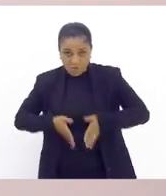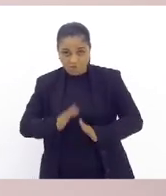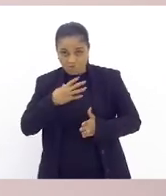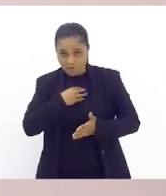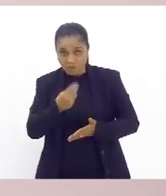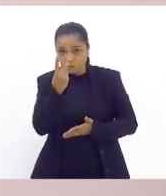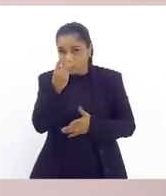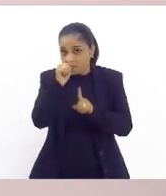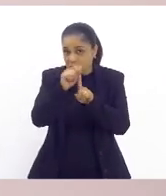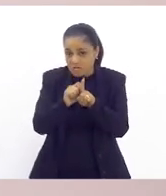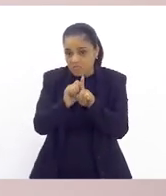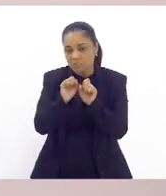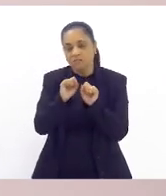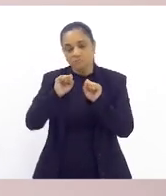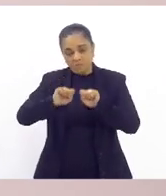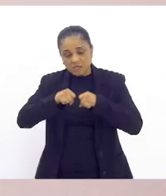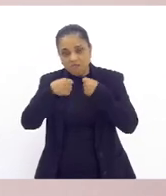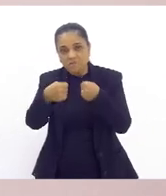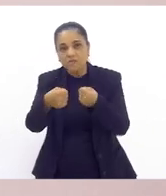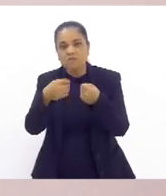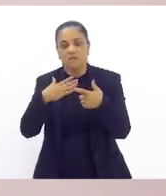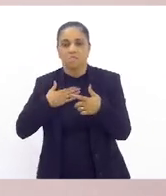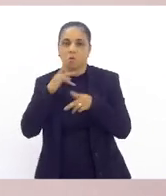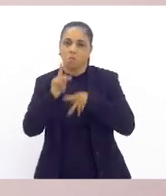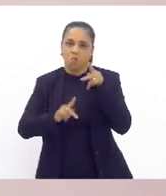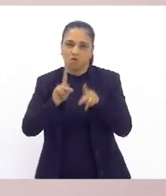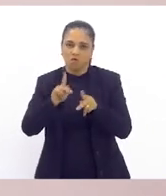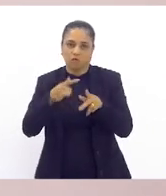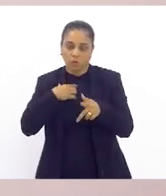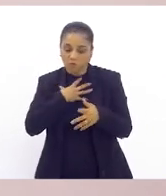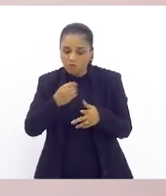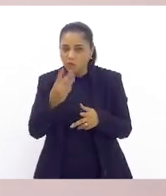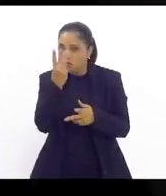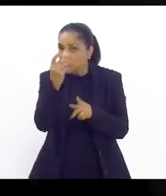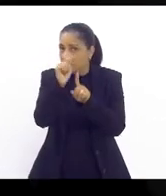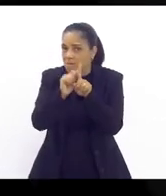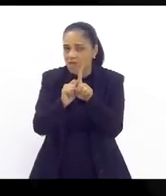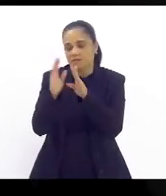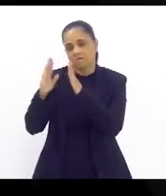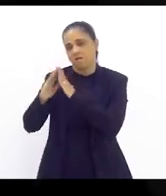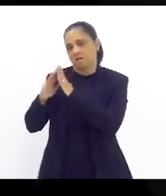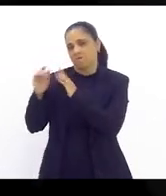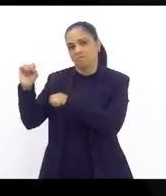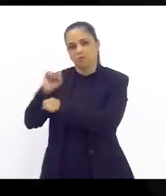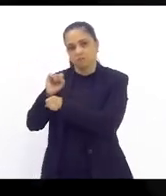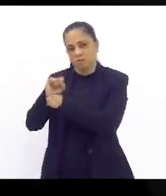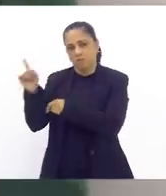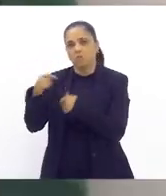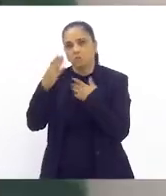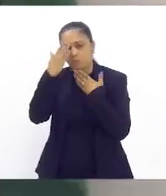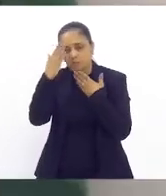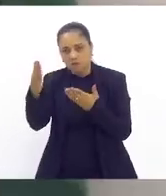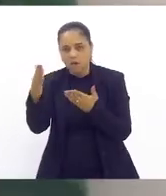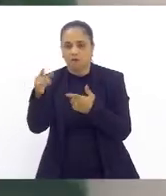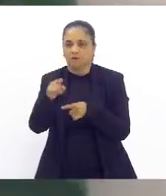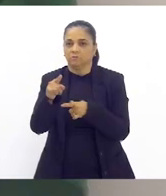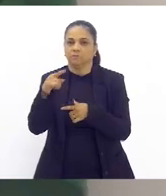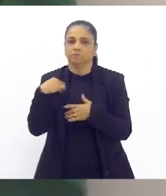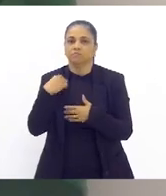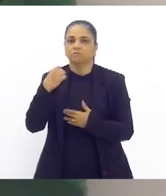para defender meu povo qualquer um absurdo Muito obrigado boa noite Obrigado Vereador